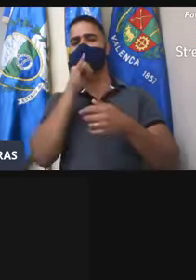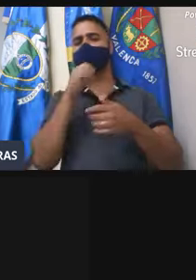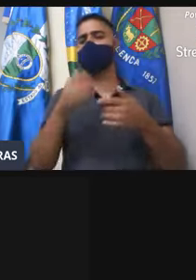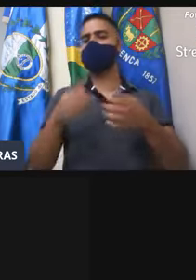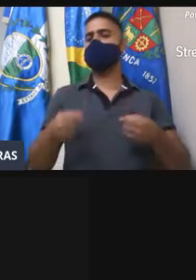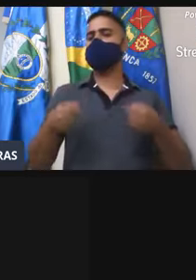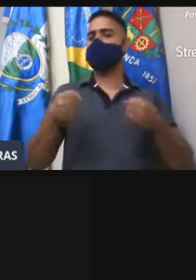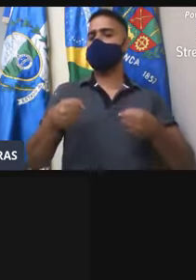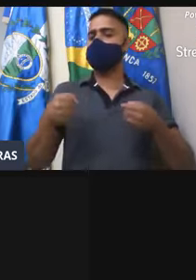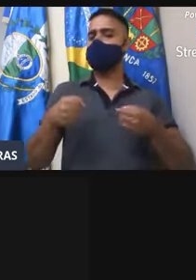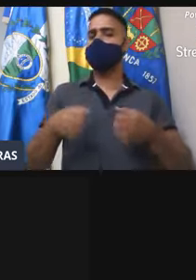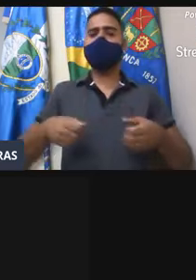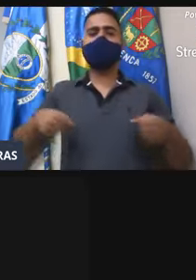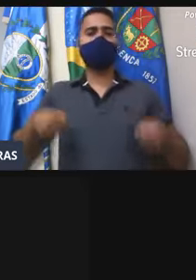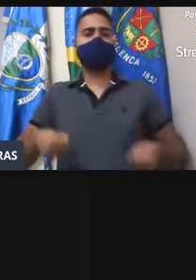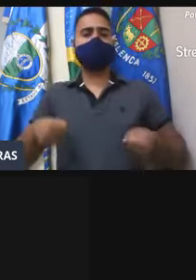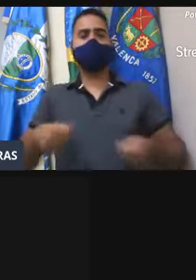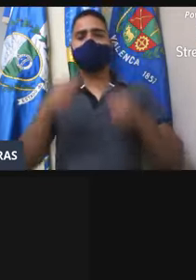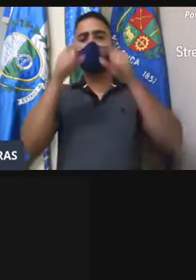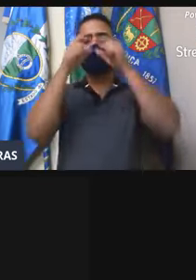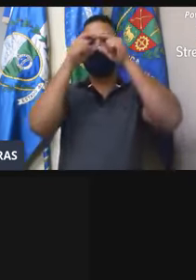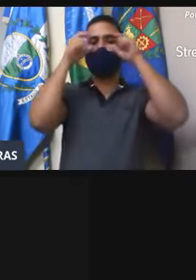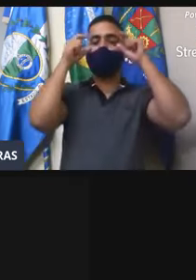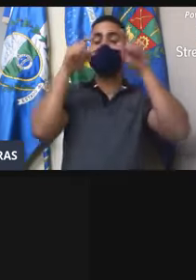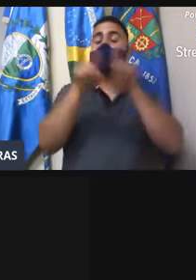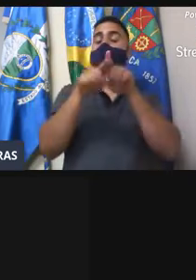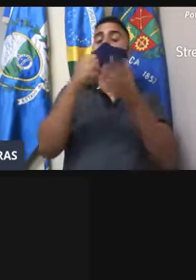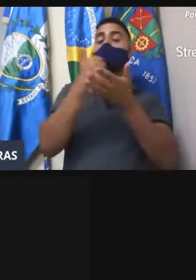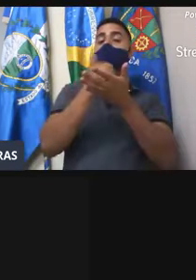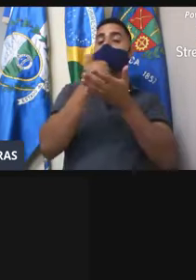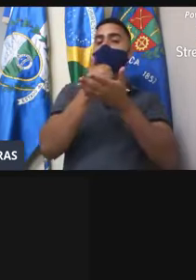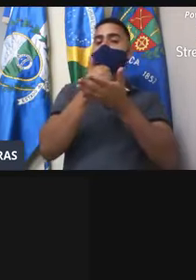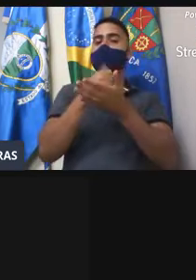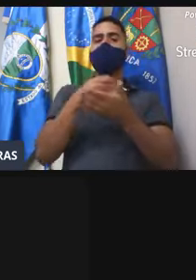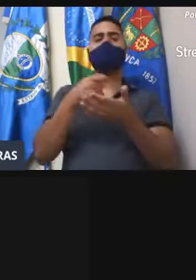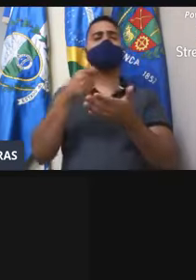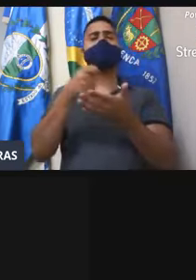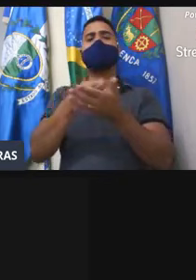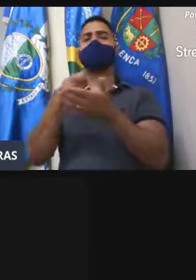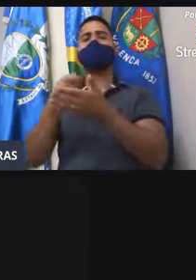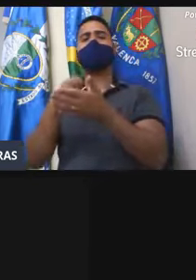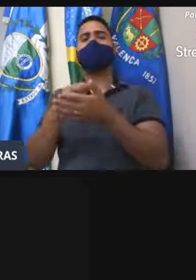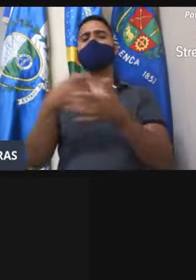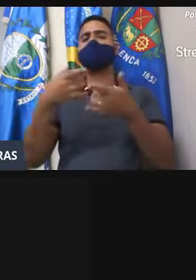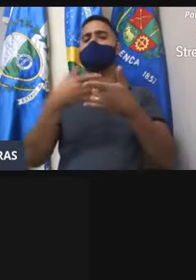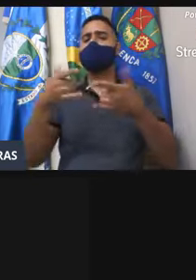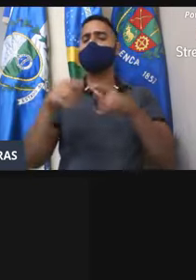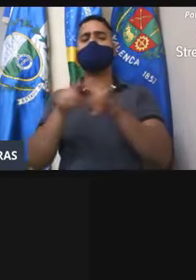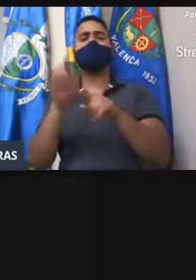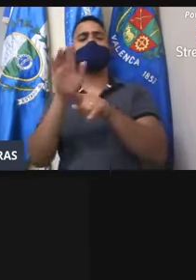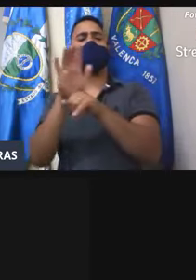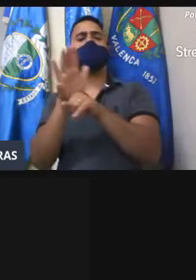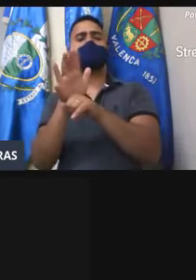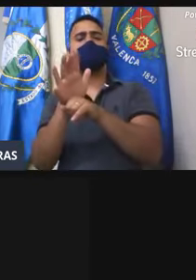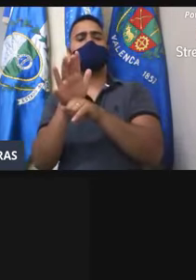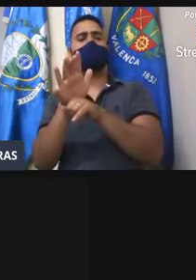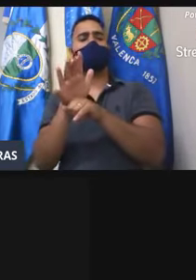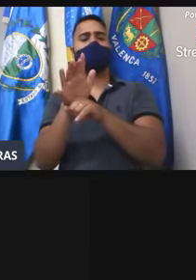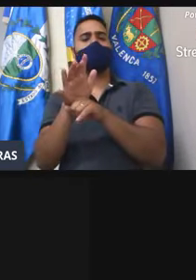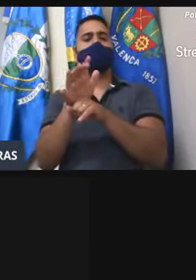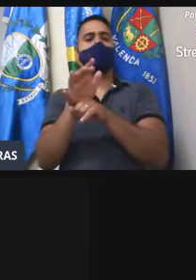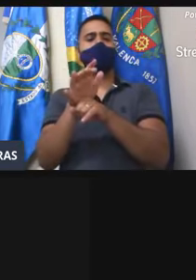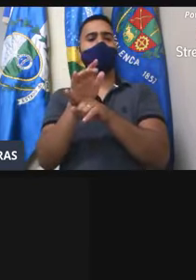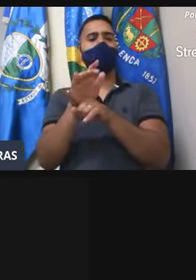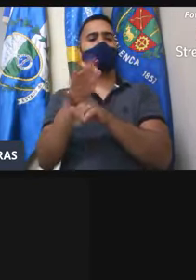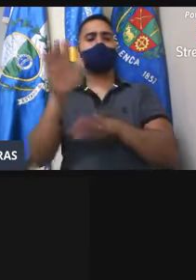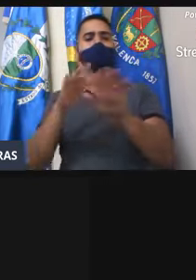roda, muletas, óculos e medicamentos, pagamentos de exame médico, apoio financeiro para tratamento de saúde